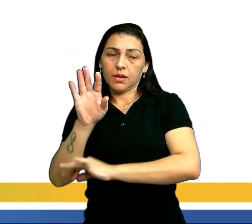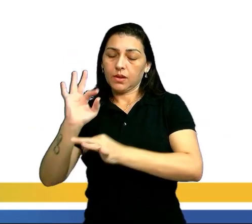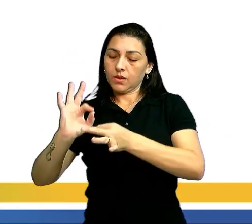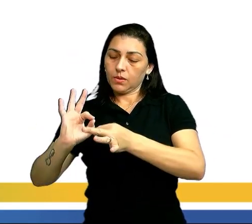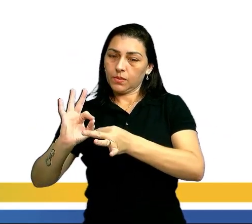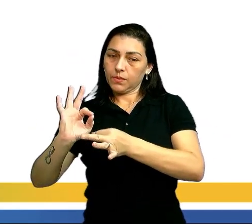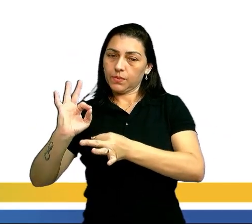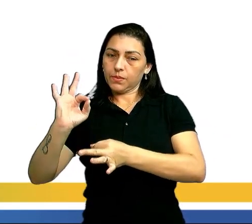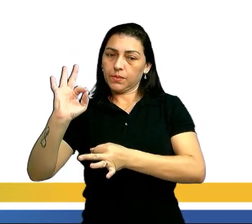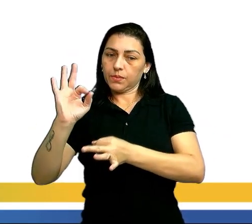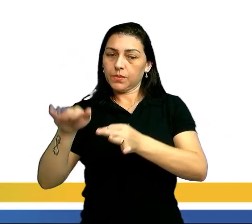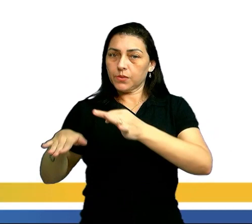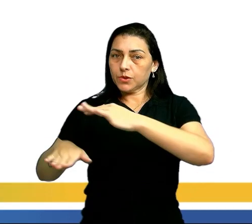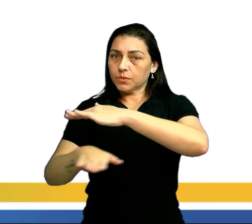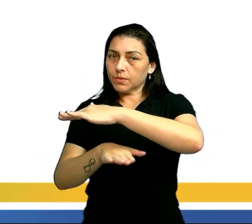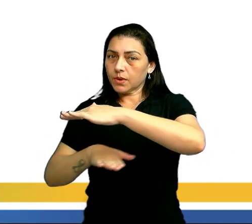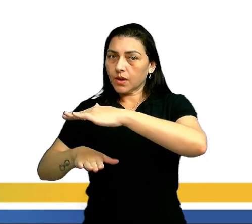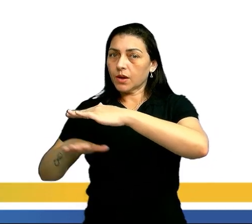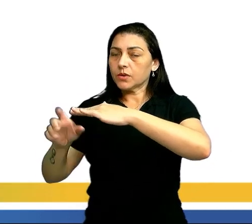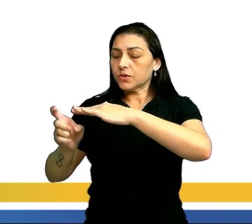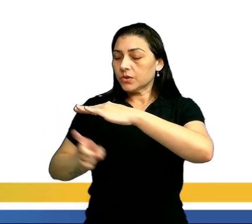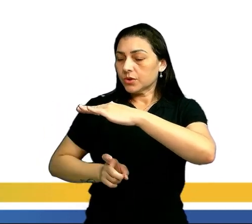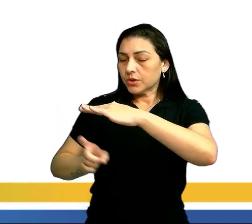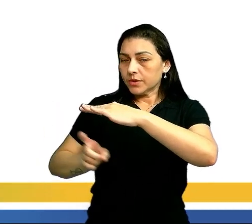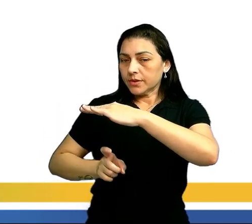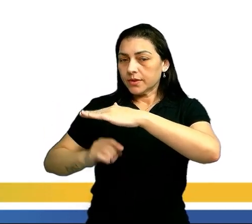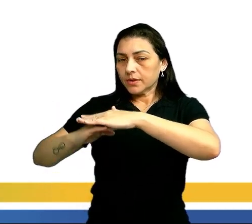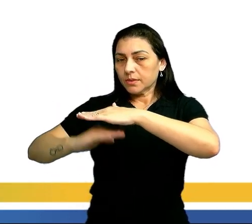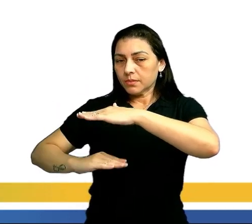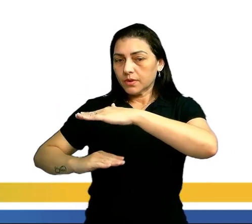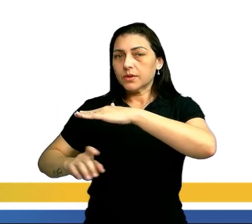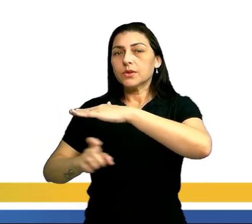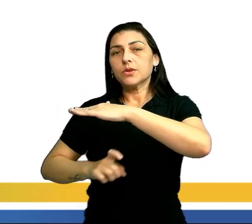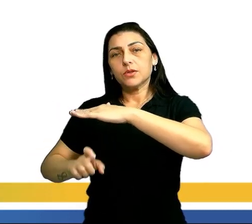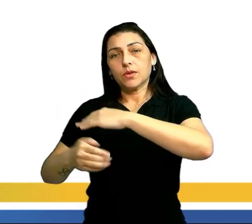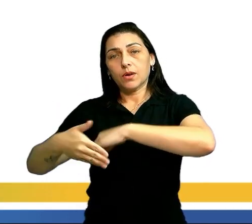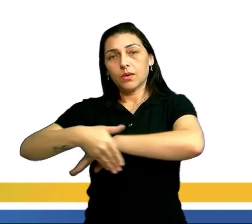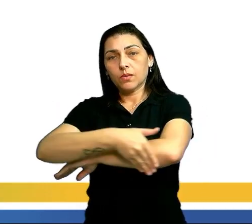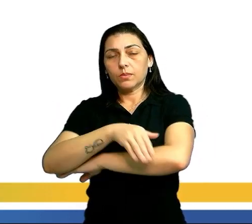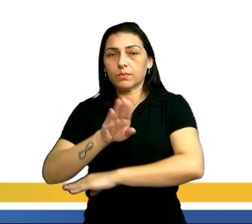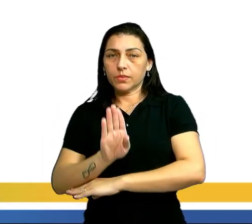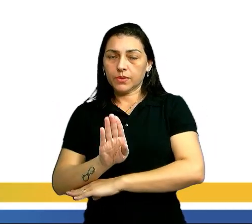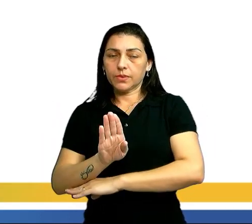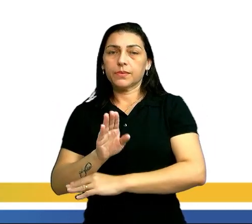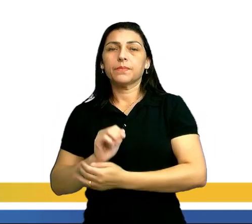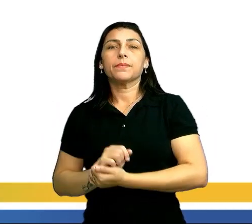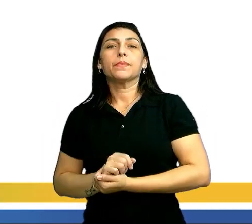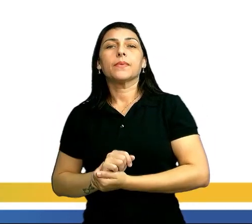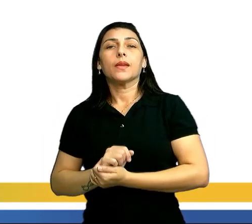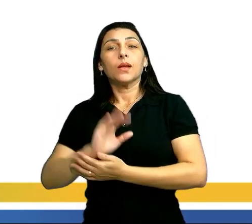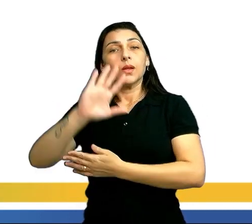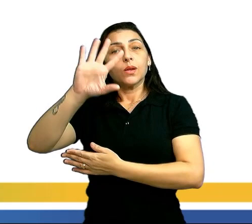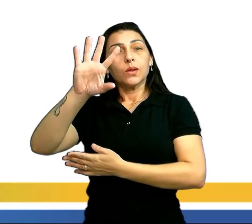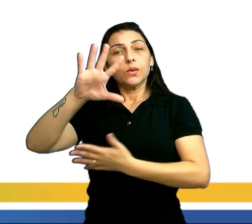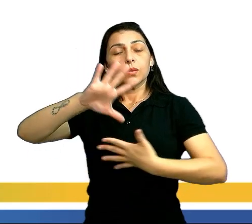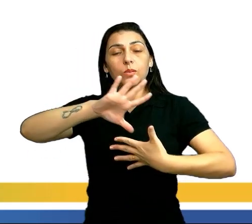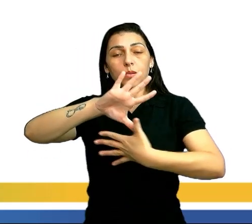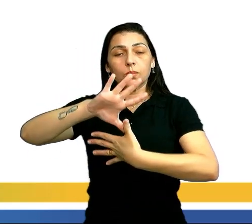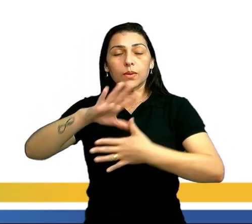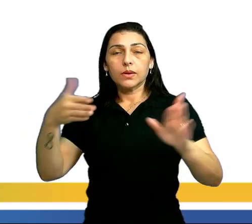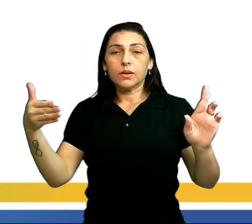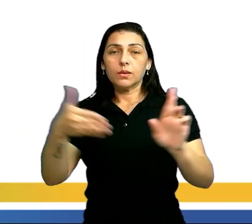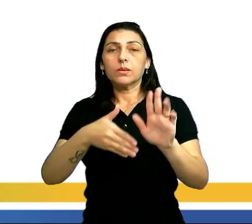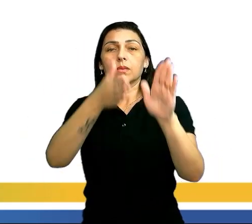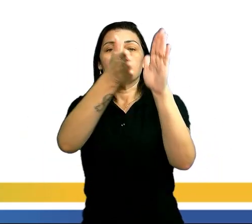no eixo de baixo aí, X, abaixo do eixo X, onde está a Avenida B. No mapa está representado um